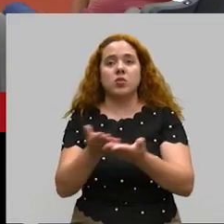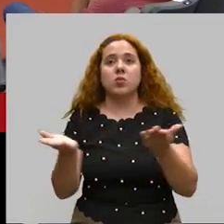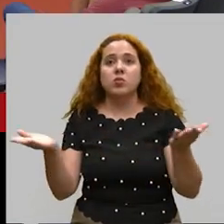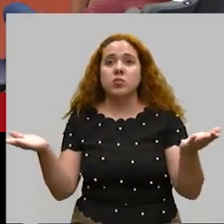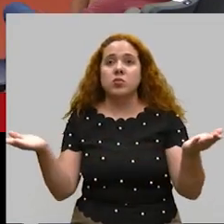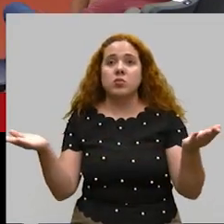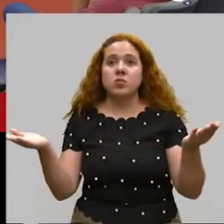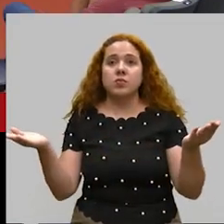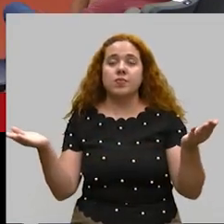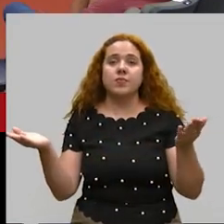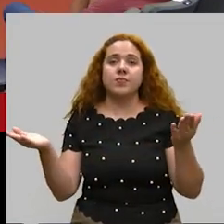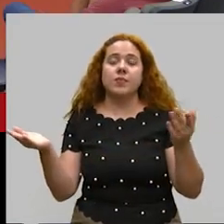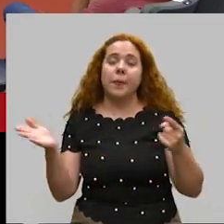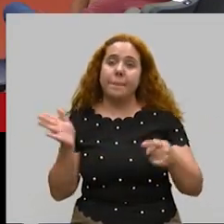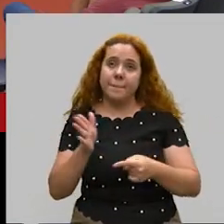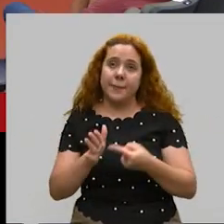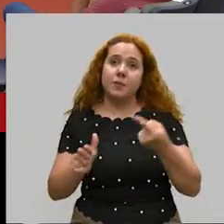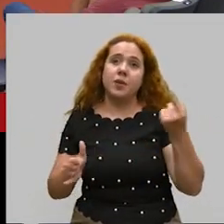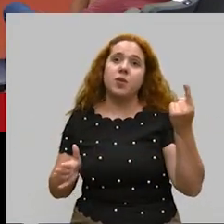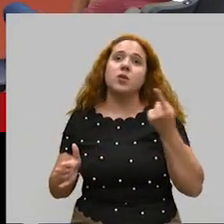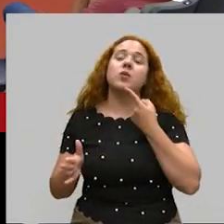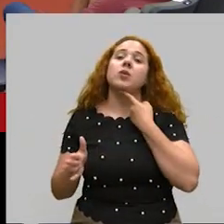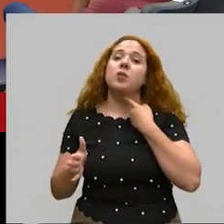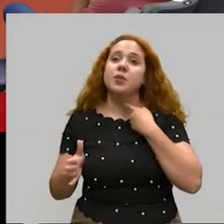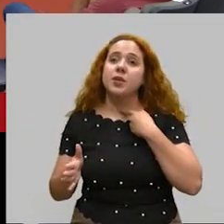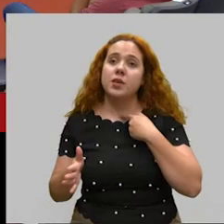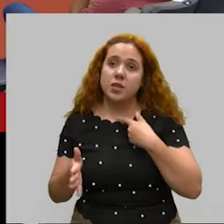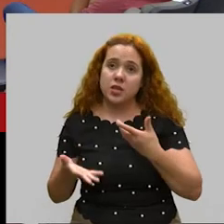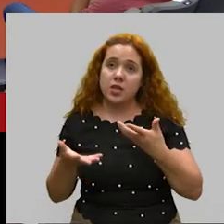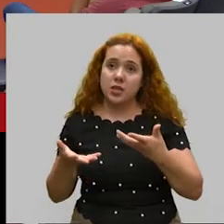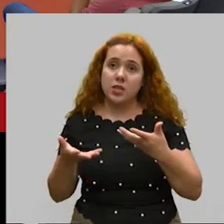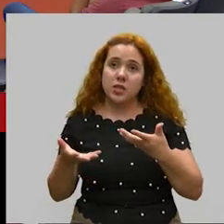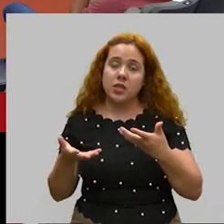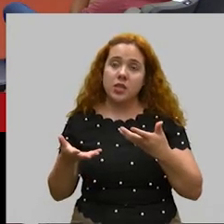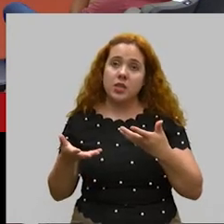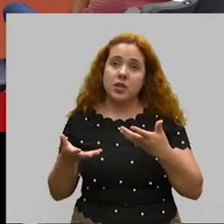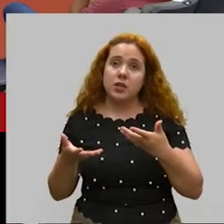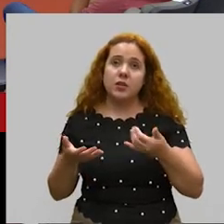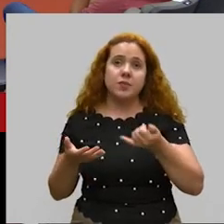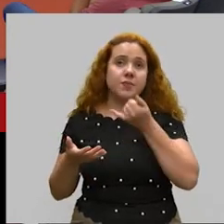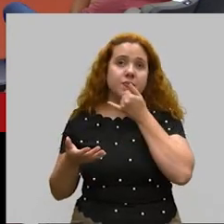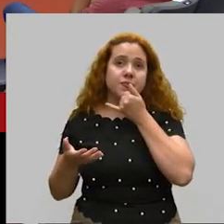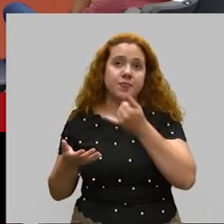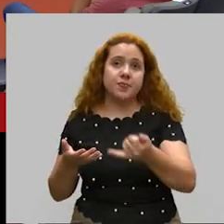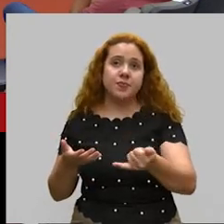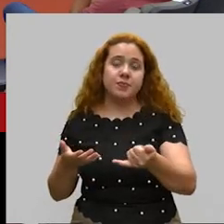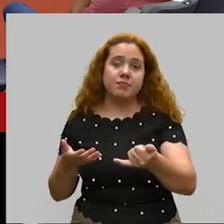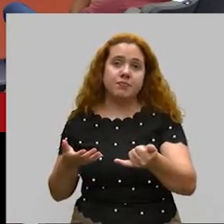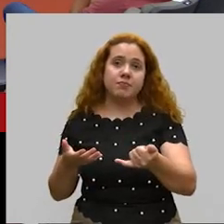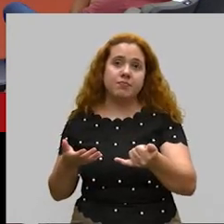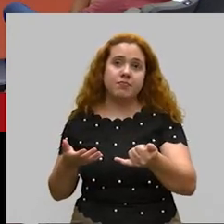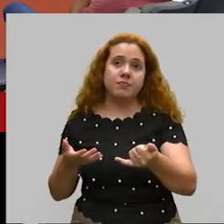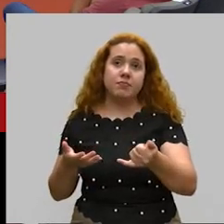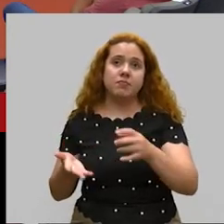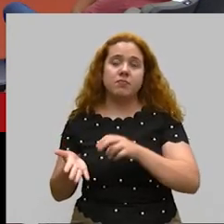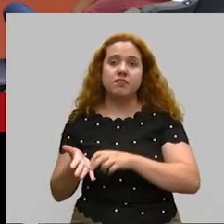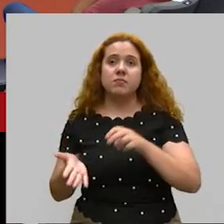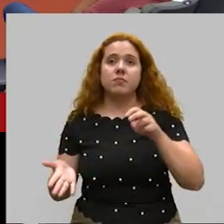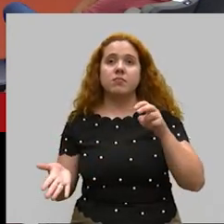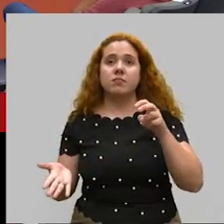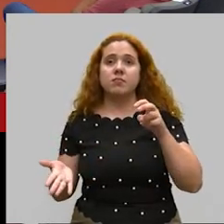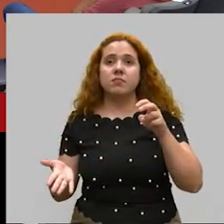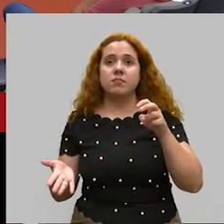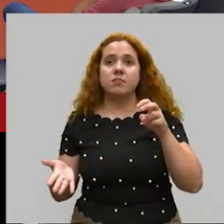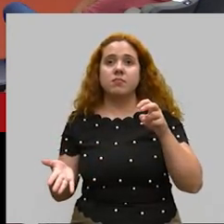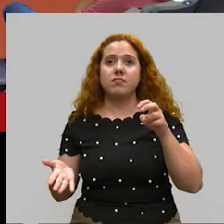todos primeiramente eu gostaria de me desculpar em relação à parte da manhã